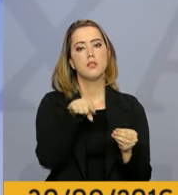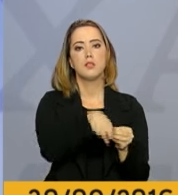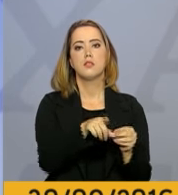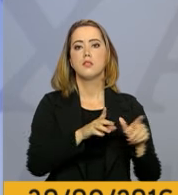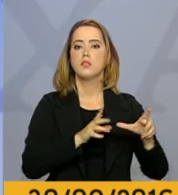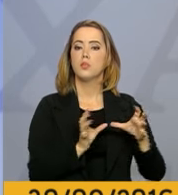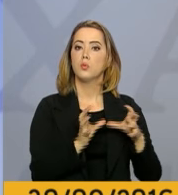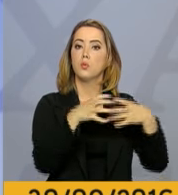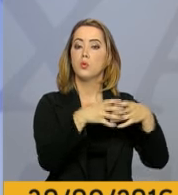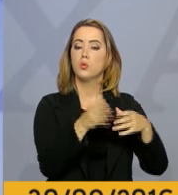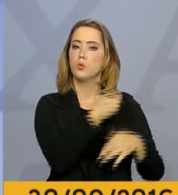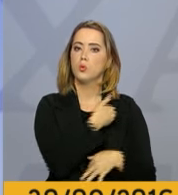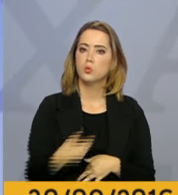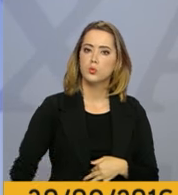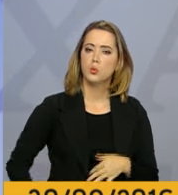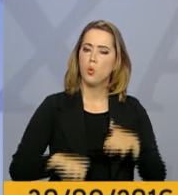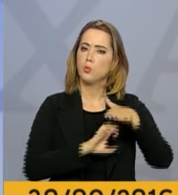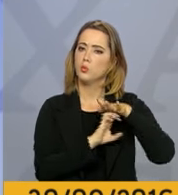funcional